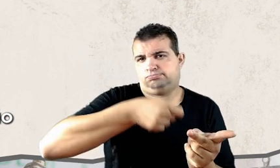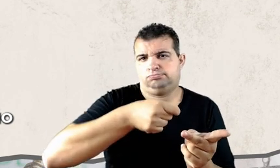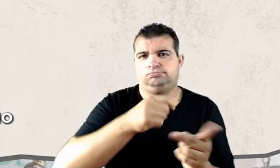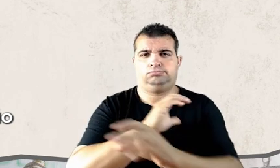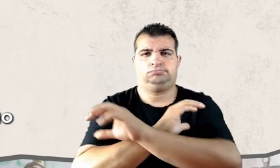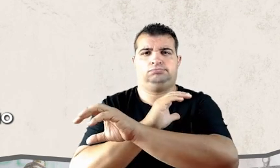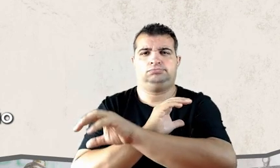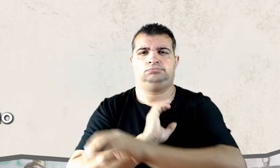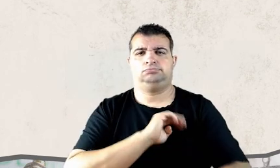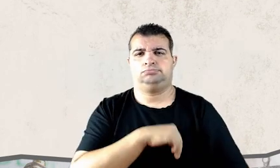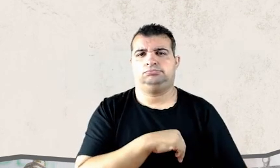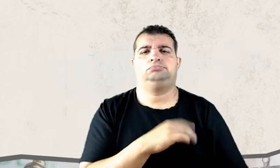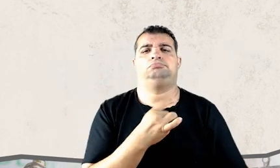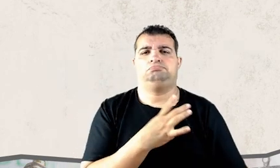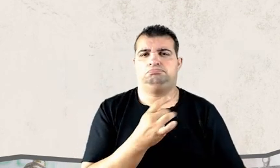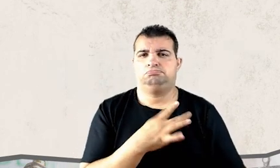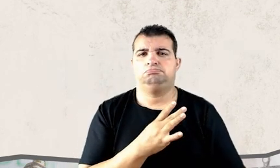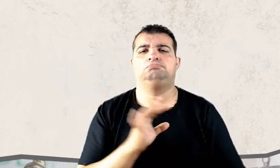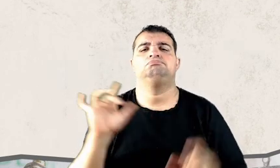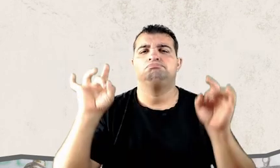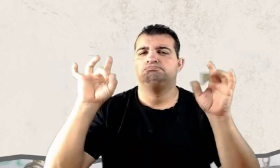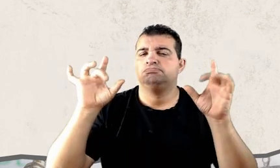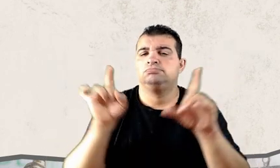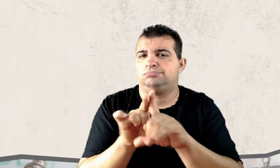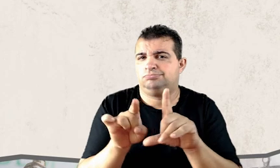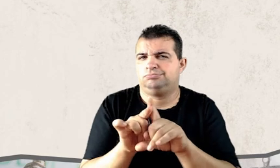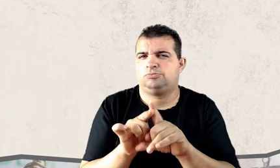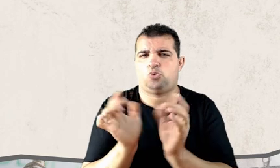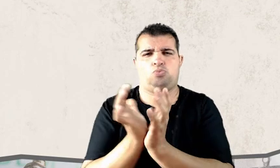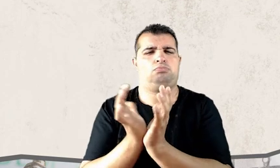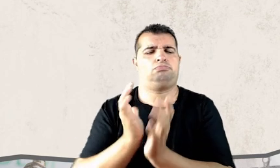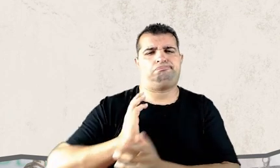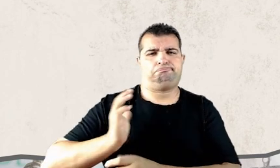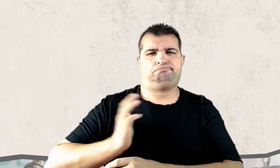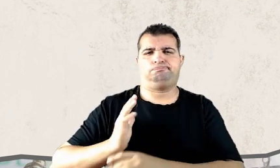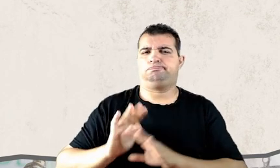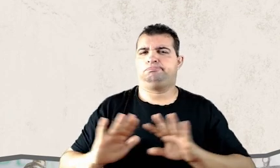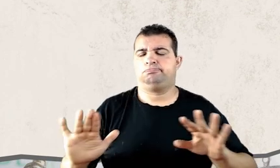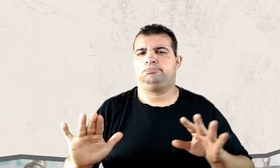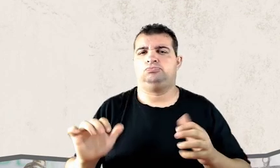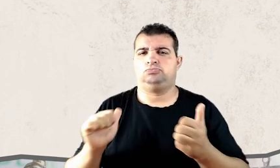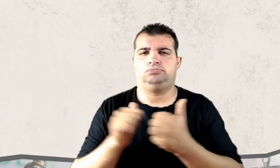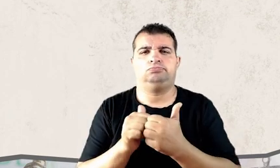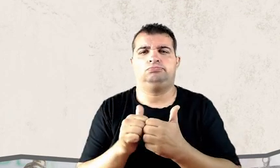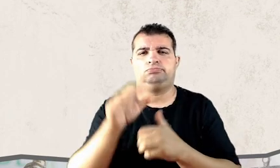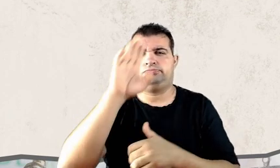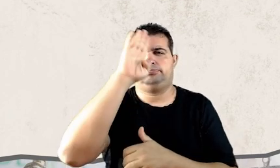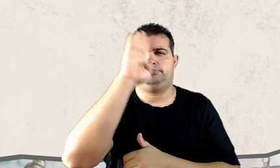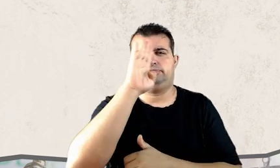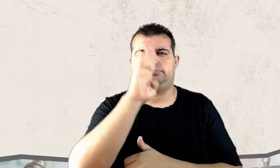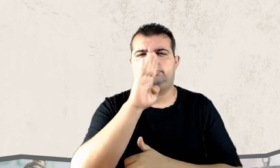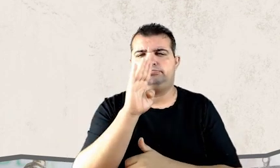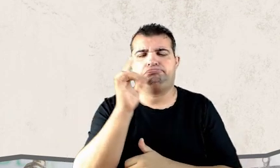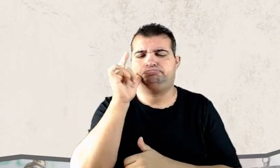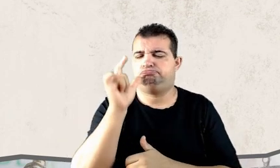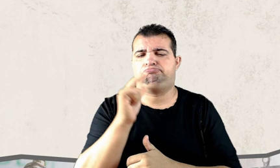ditadura civil-militar, do medo em especial, de um elitismo que circundava o Brasil